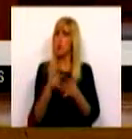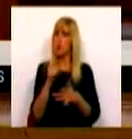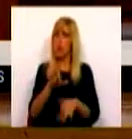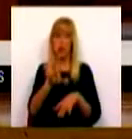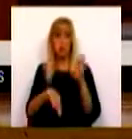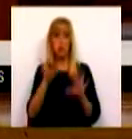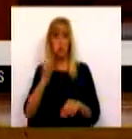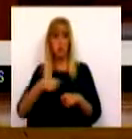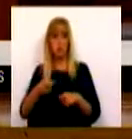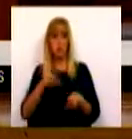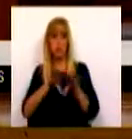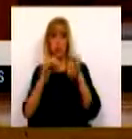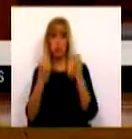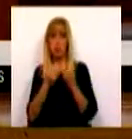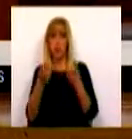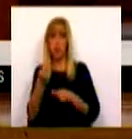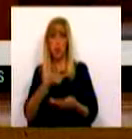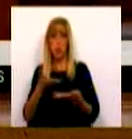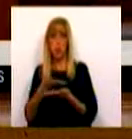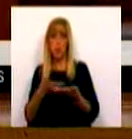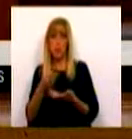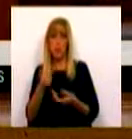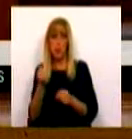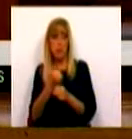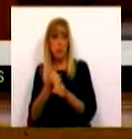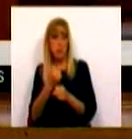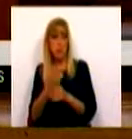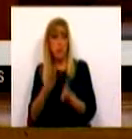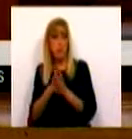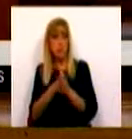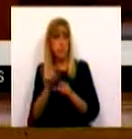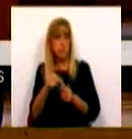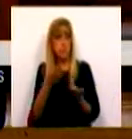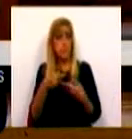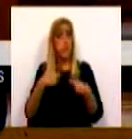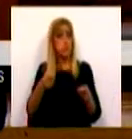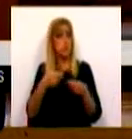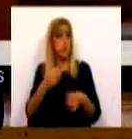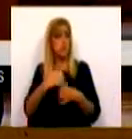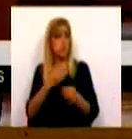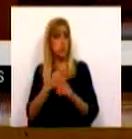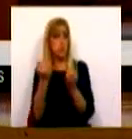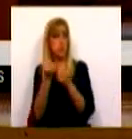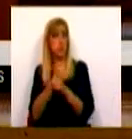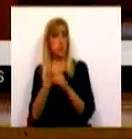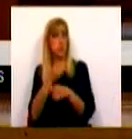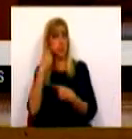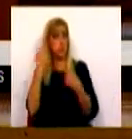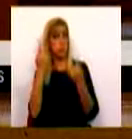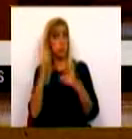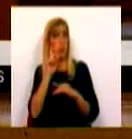escolhendo a despesa social e economicamente produtiva e o investimento em setores e serviços públicos